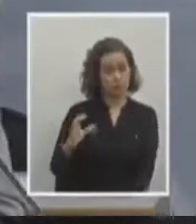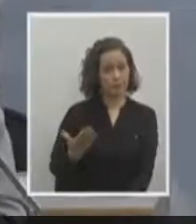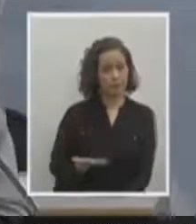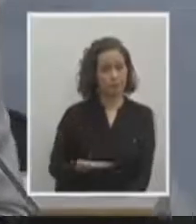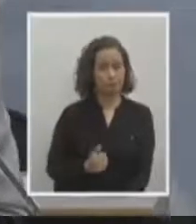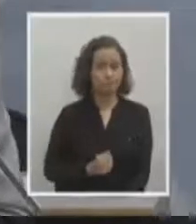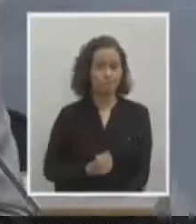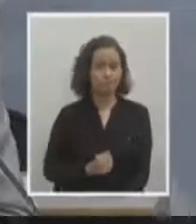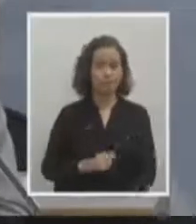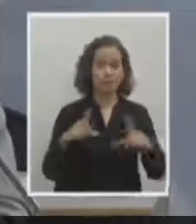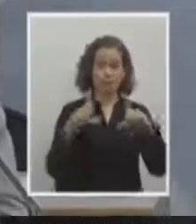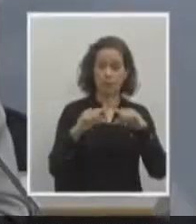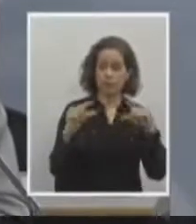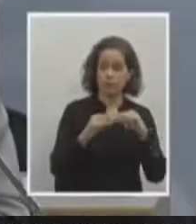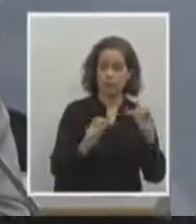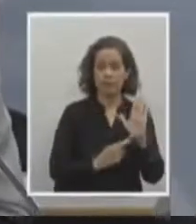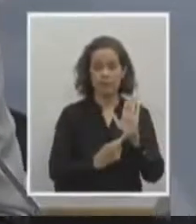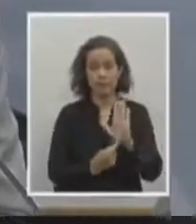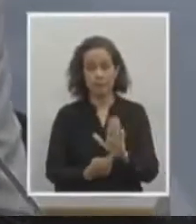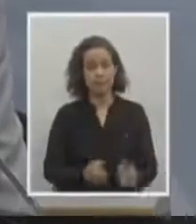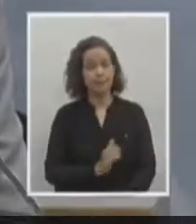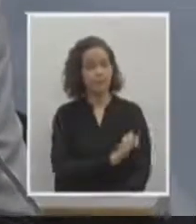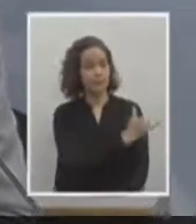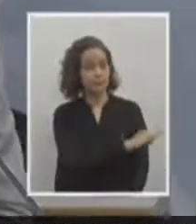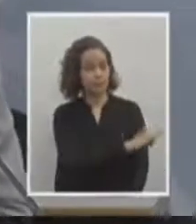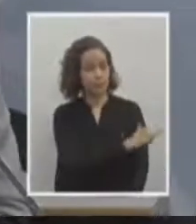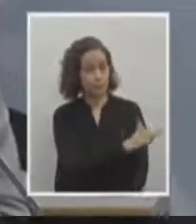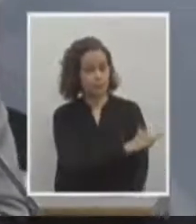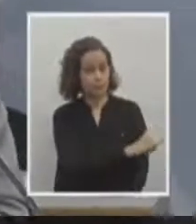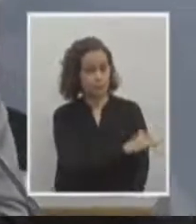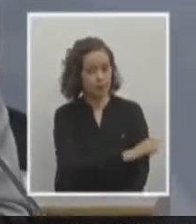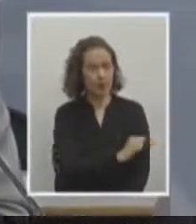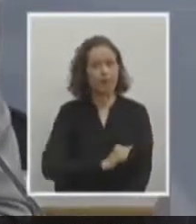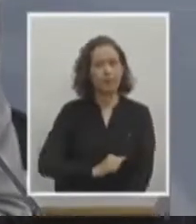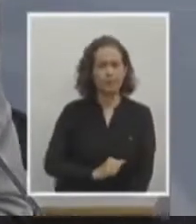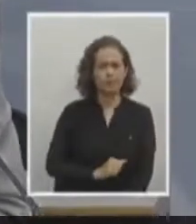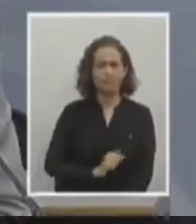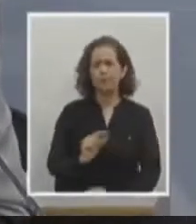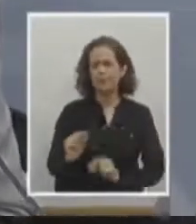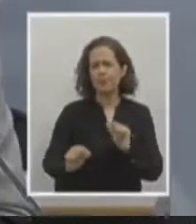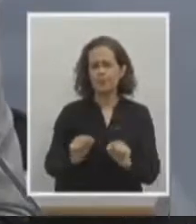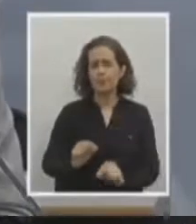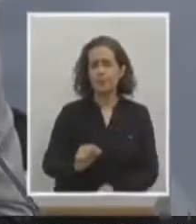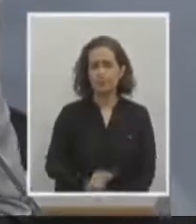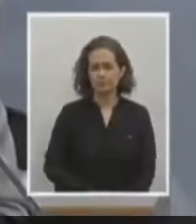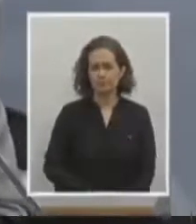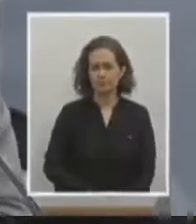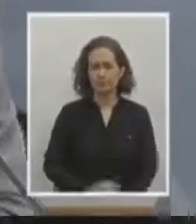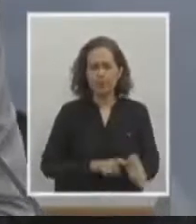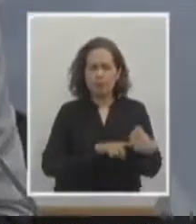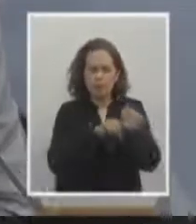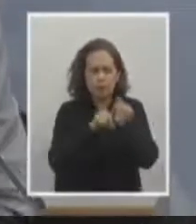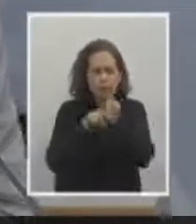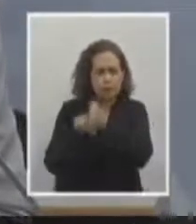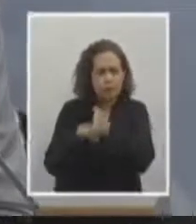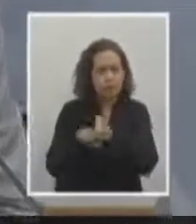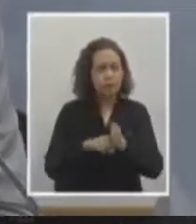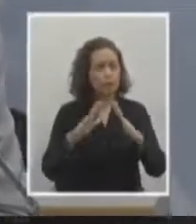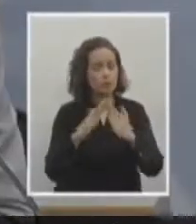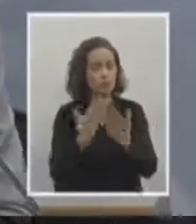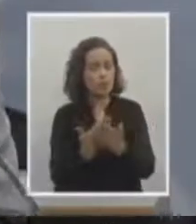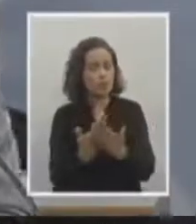em Brasília, no Rio de Janeiro, para buscar conhecimento para a Escola Especial